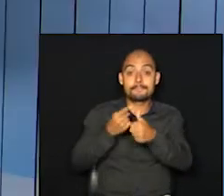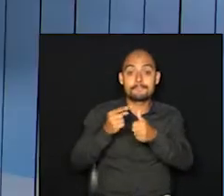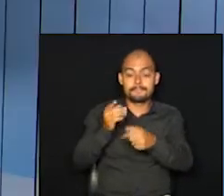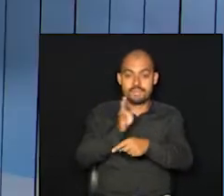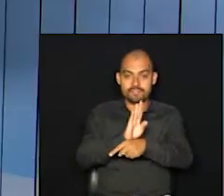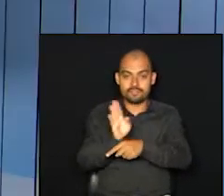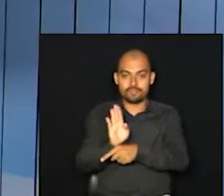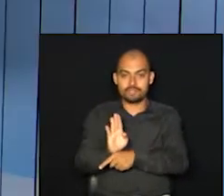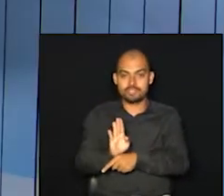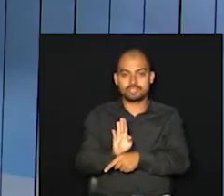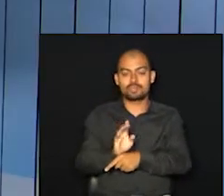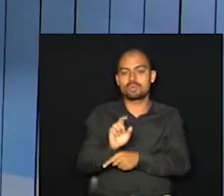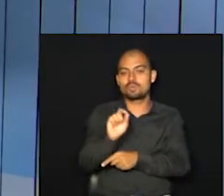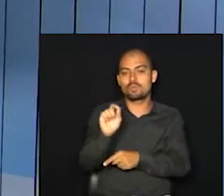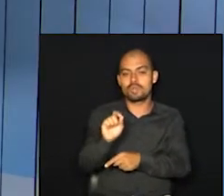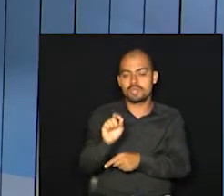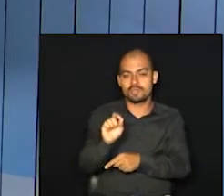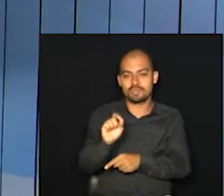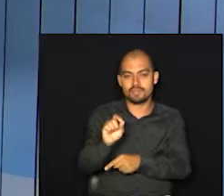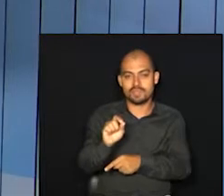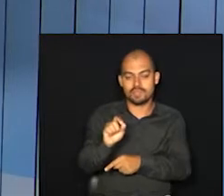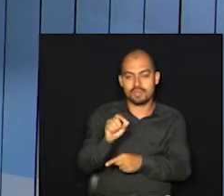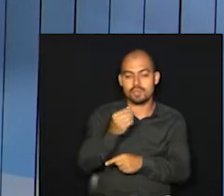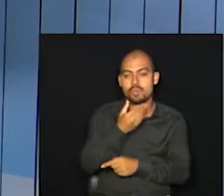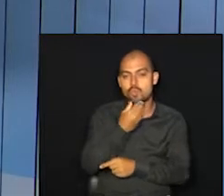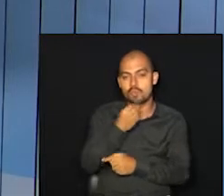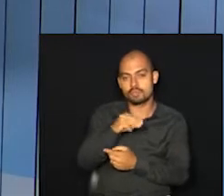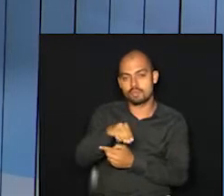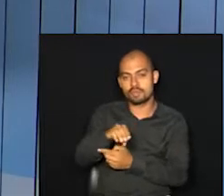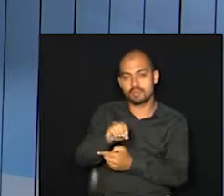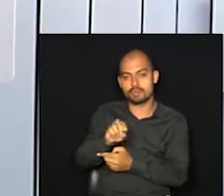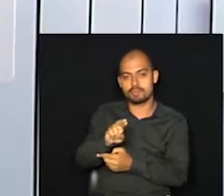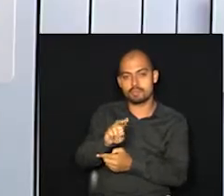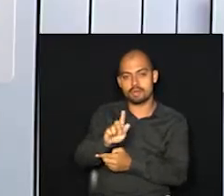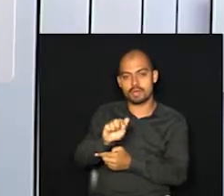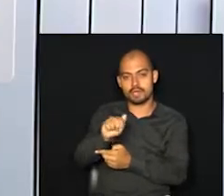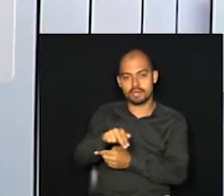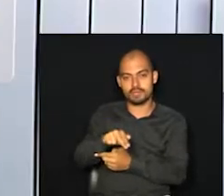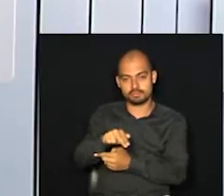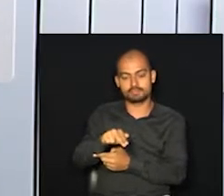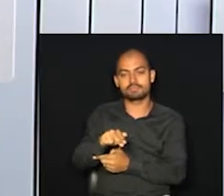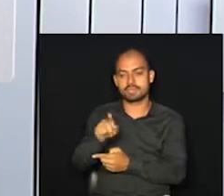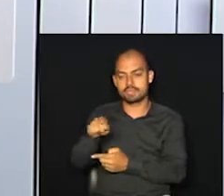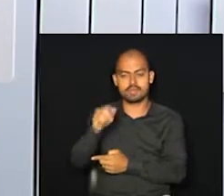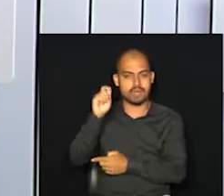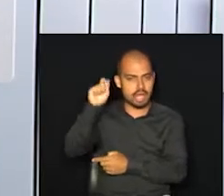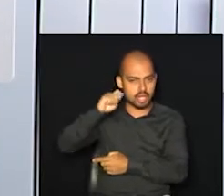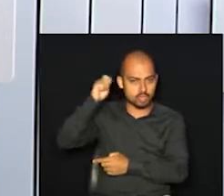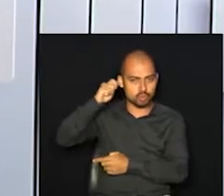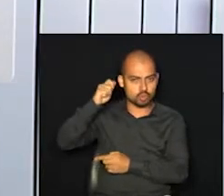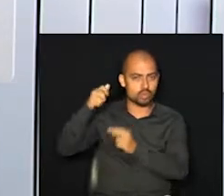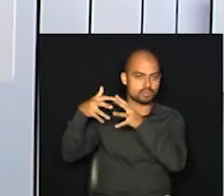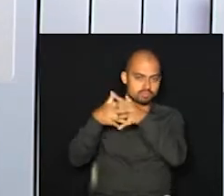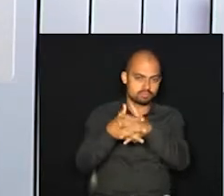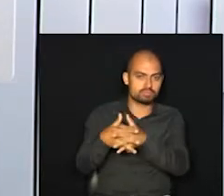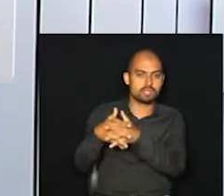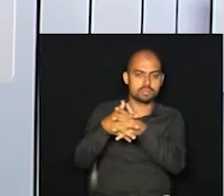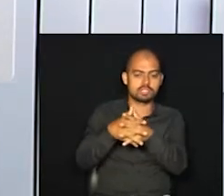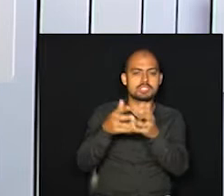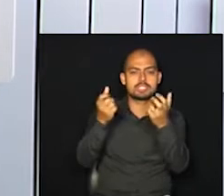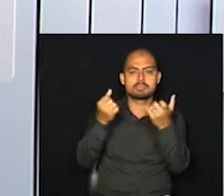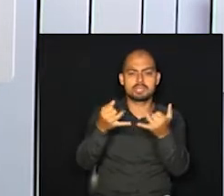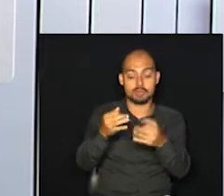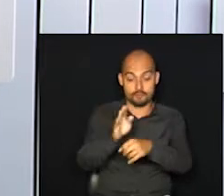vídeo que apareceu foi aquele vídeo do Morgan Freeman, que é o ator norte-americano, exatamente falando, é um